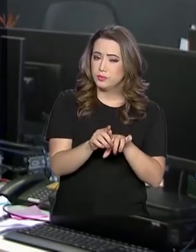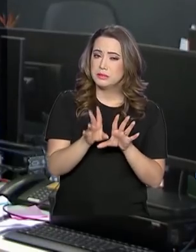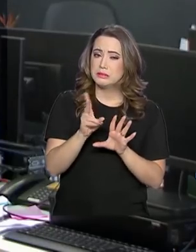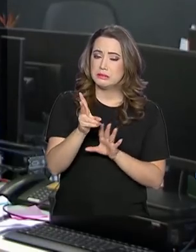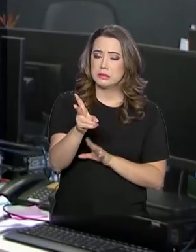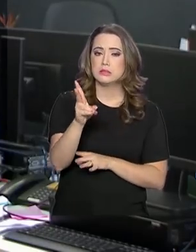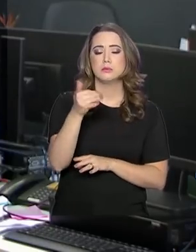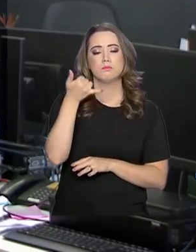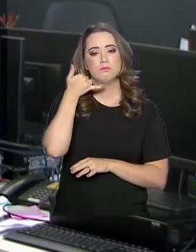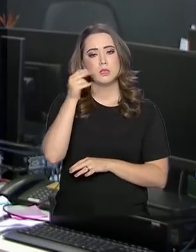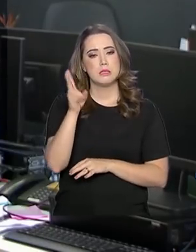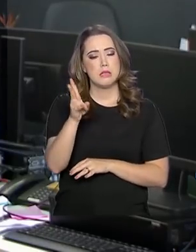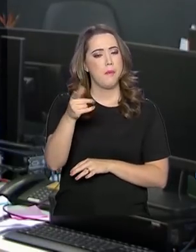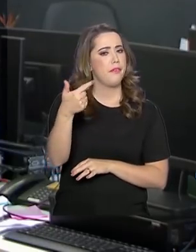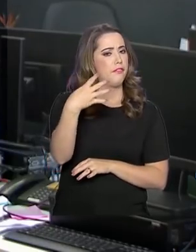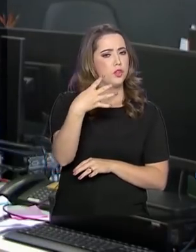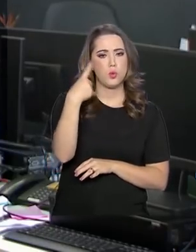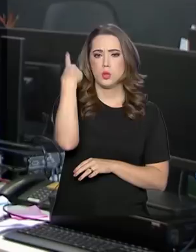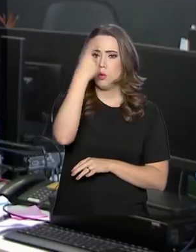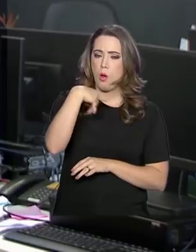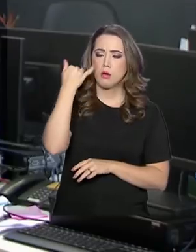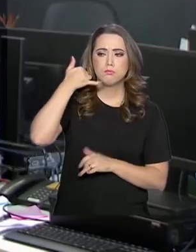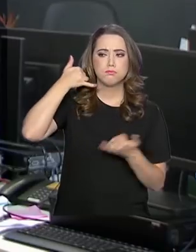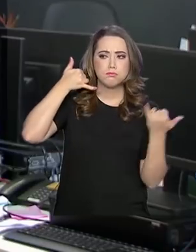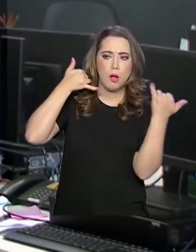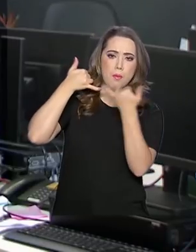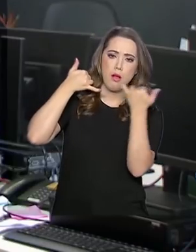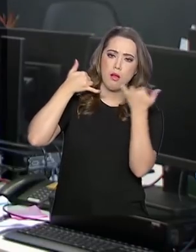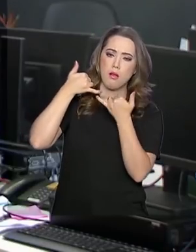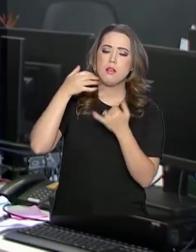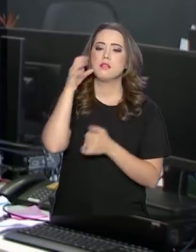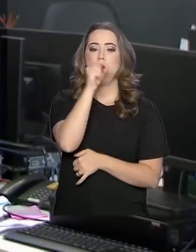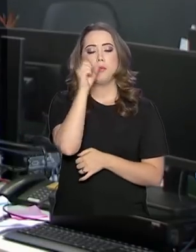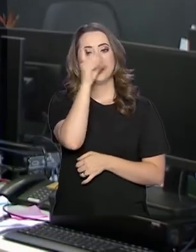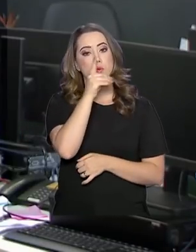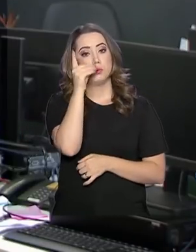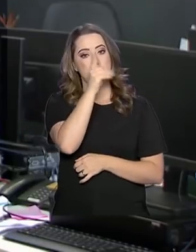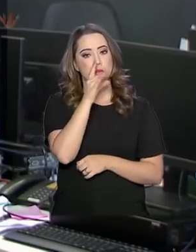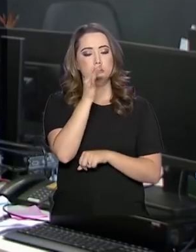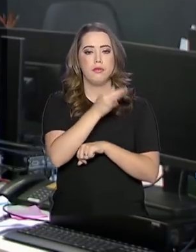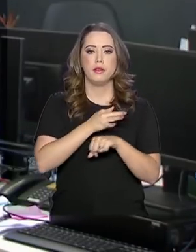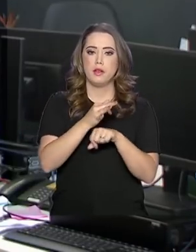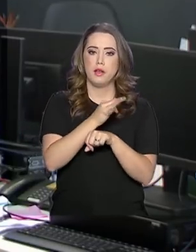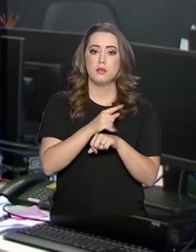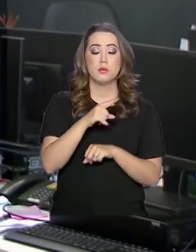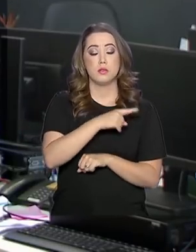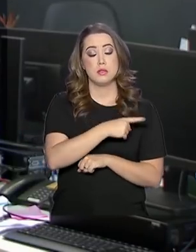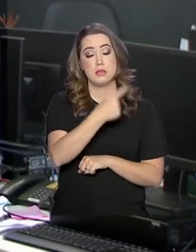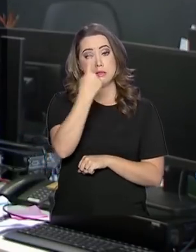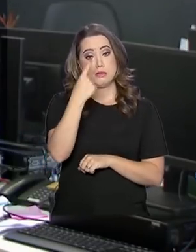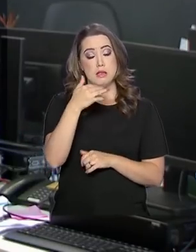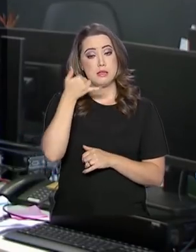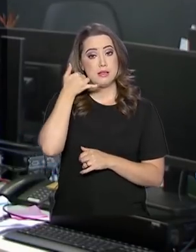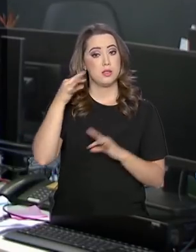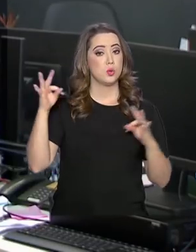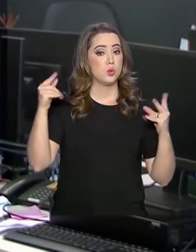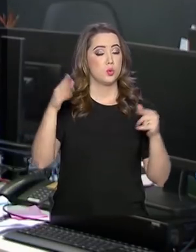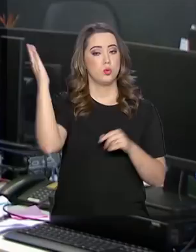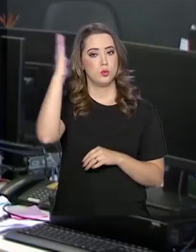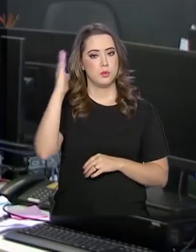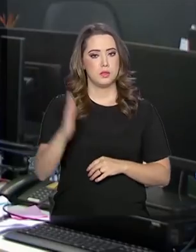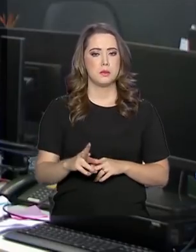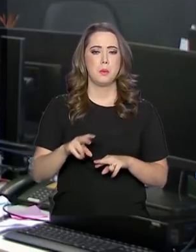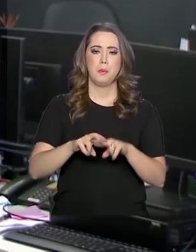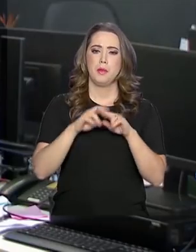diariamente 24 horas por dia, incluindo sábados, domingos e feriados. As ligações podem ser feitas de todo o Brasil